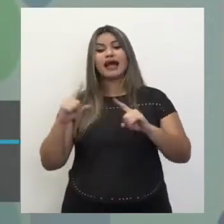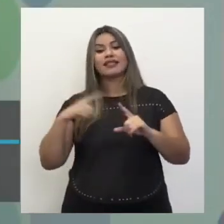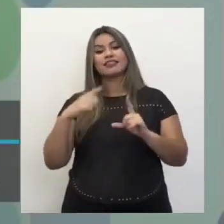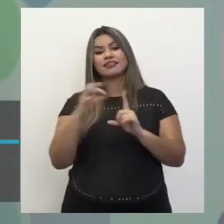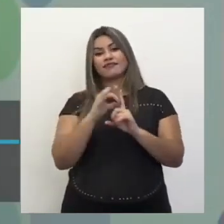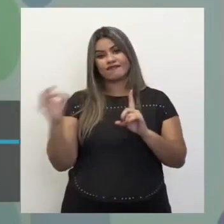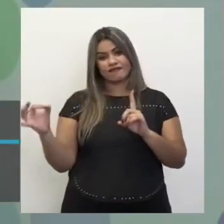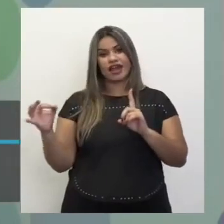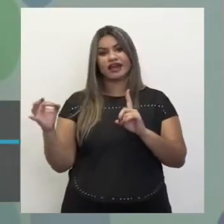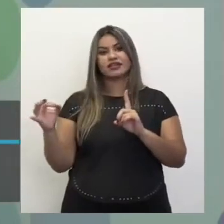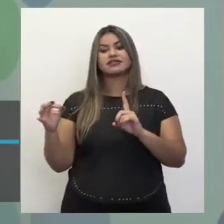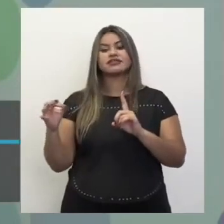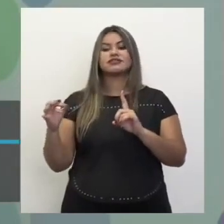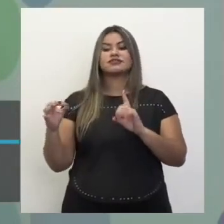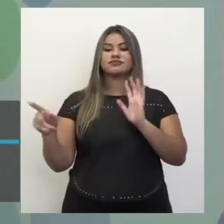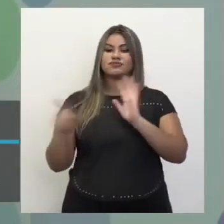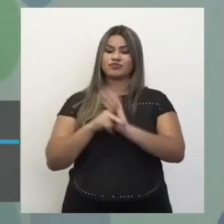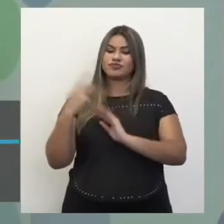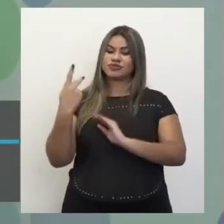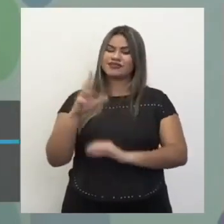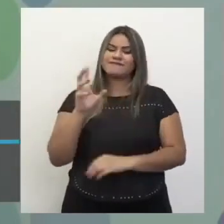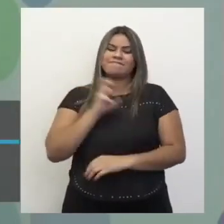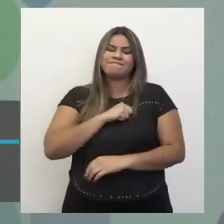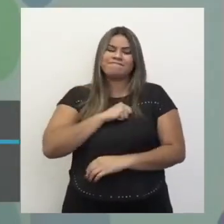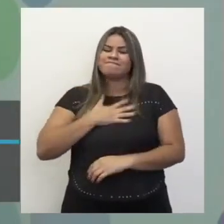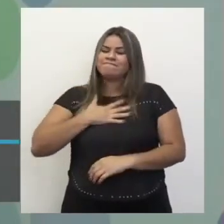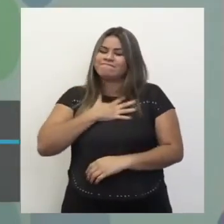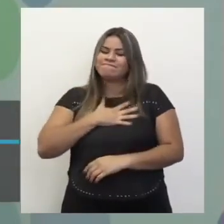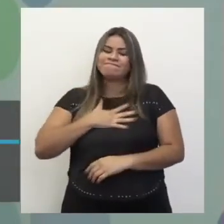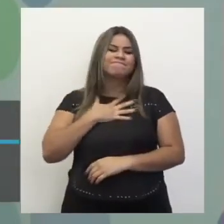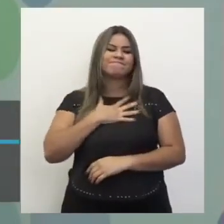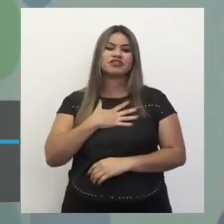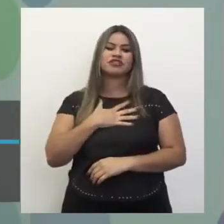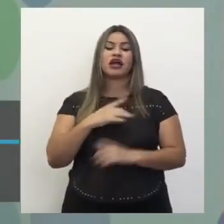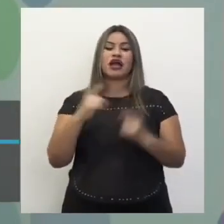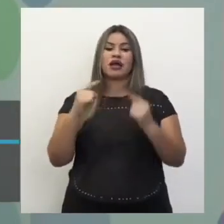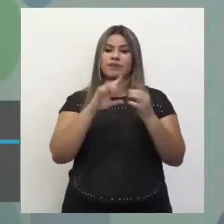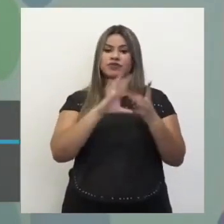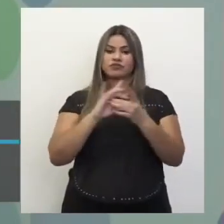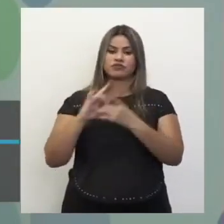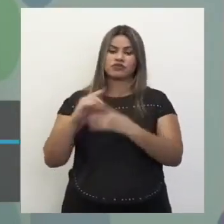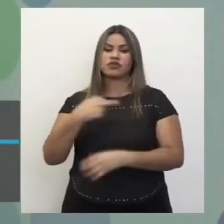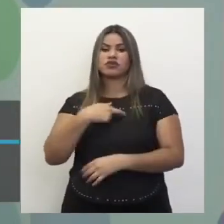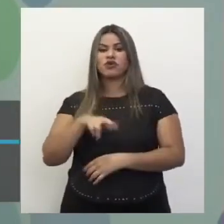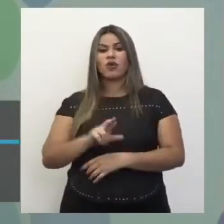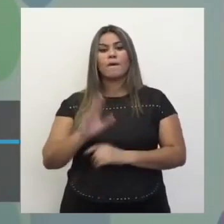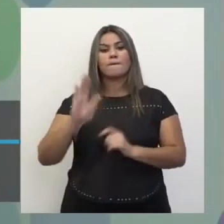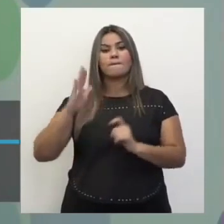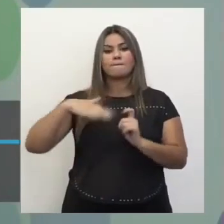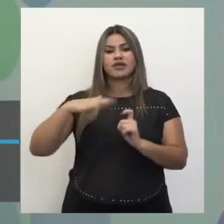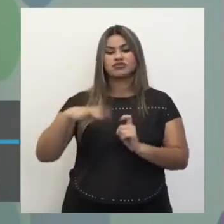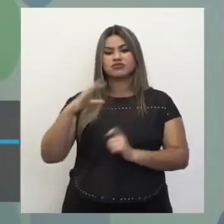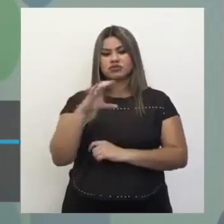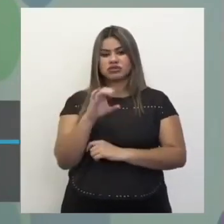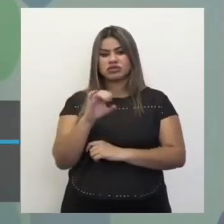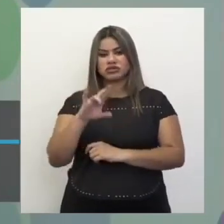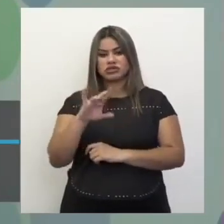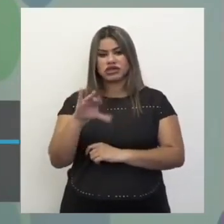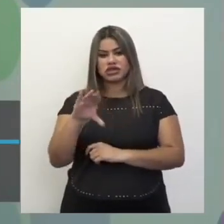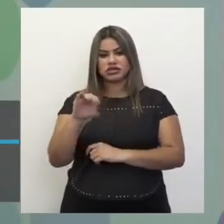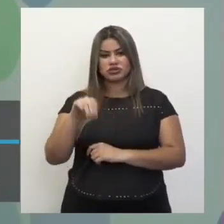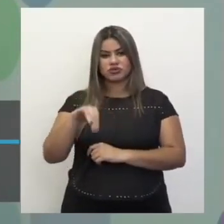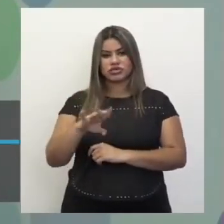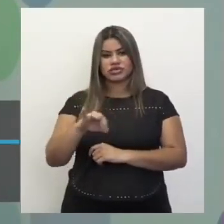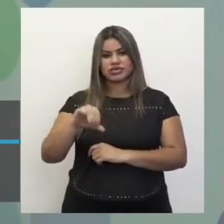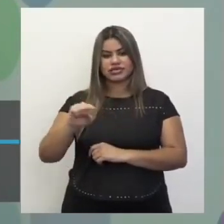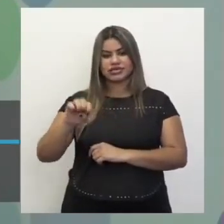que existe nele, que eu me apaixonei. É uma frase que está dentro do contexto religioso, sobre o mito criacionista, mas eu achava muito